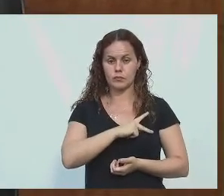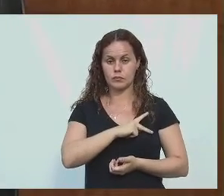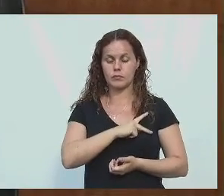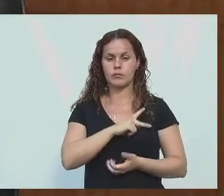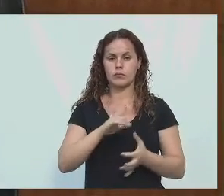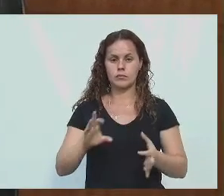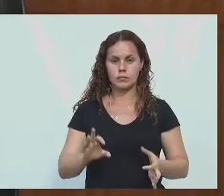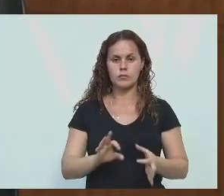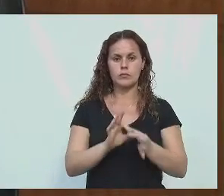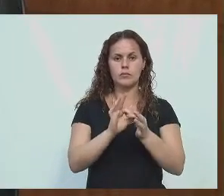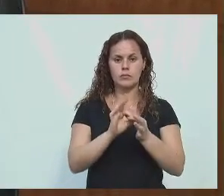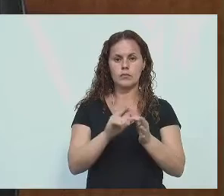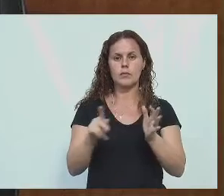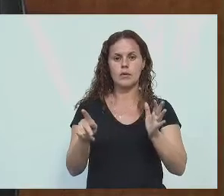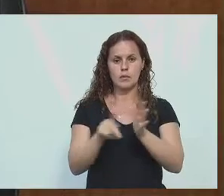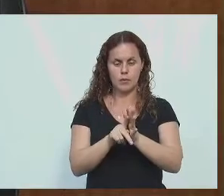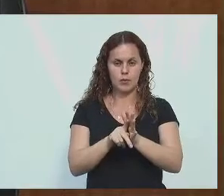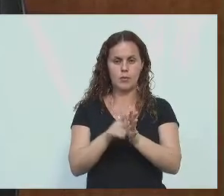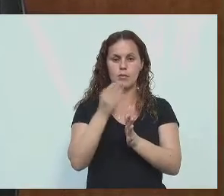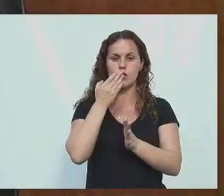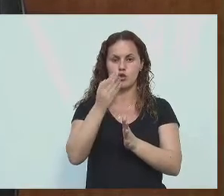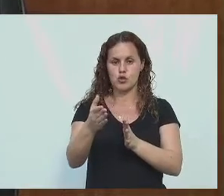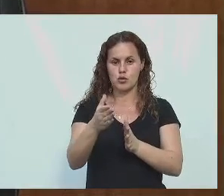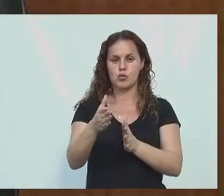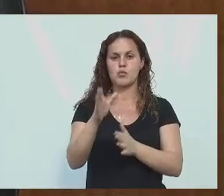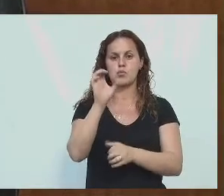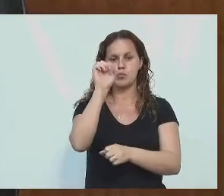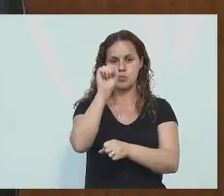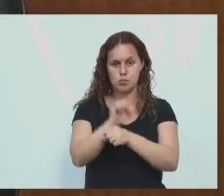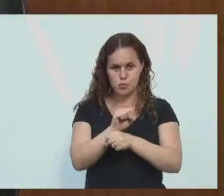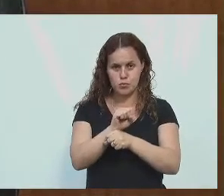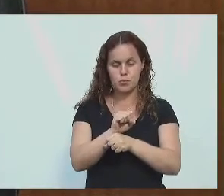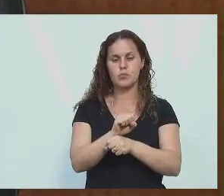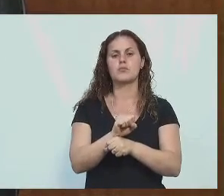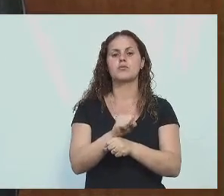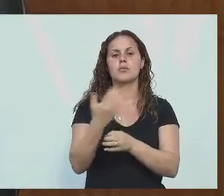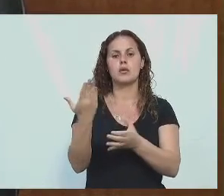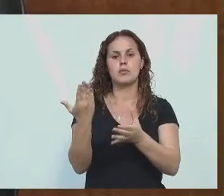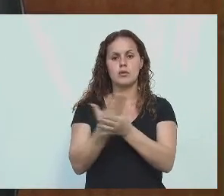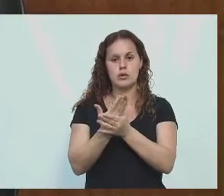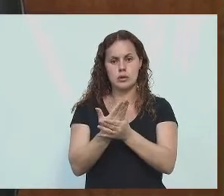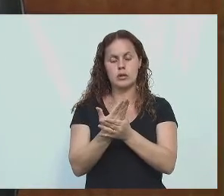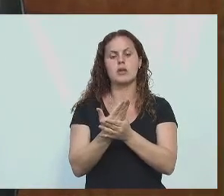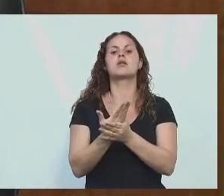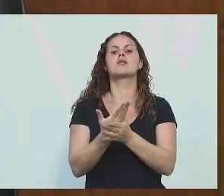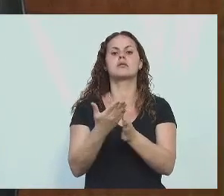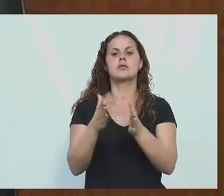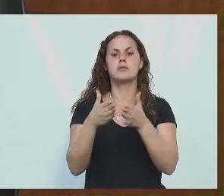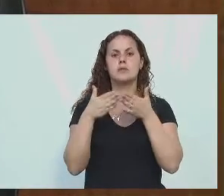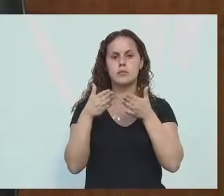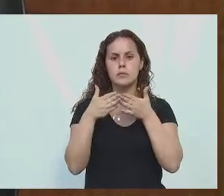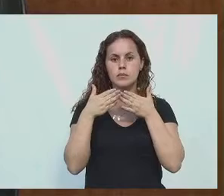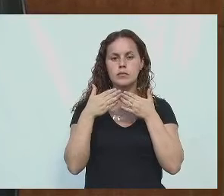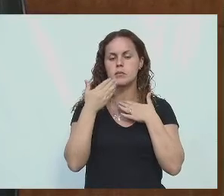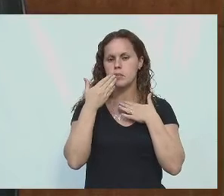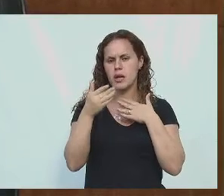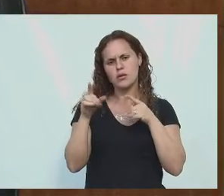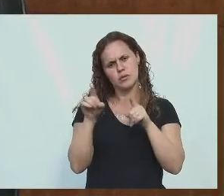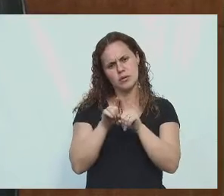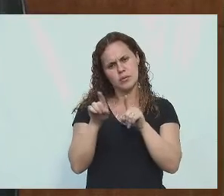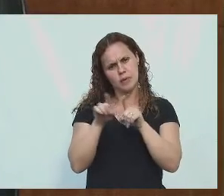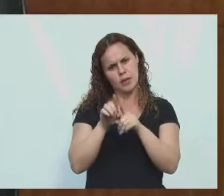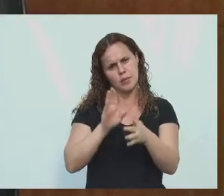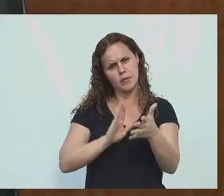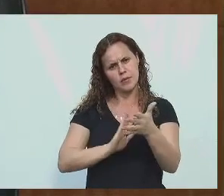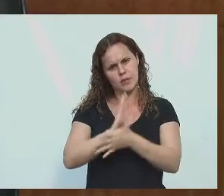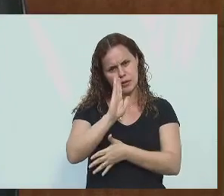autarquia municipal, pedindo a suspensão desse processo licitatório. Também peço aqui aos colegas a